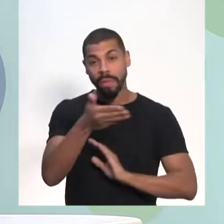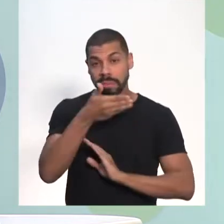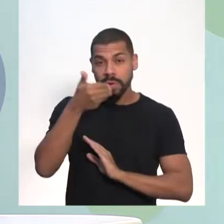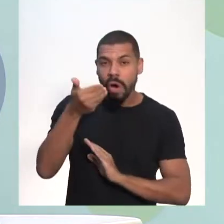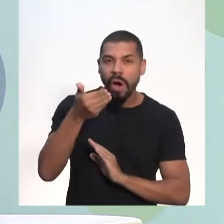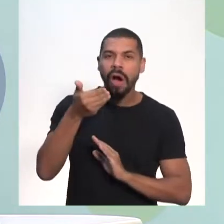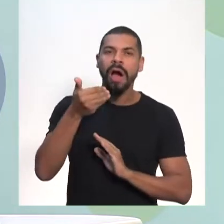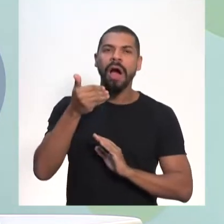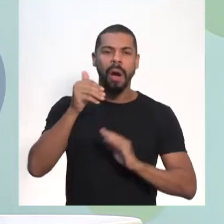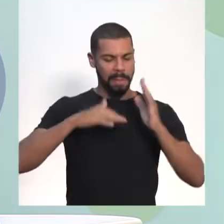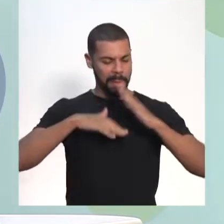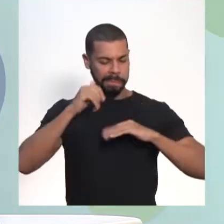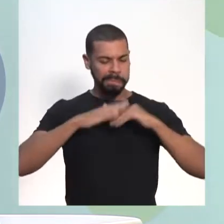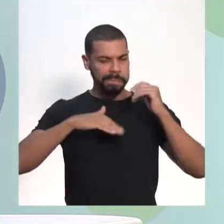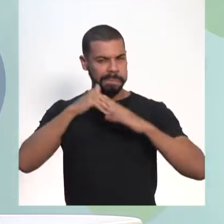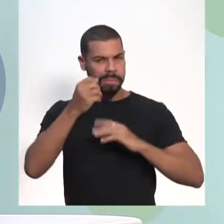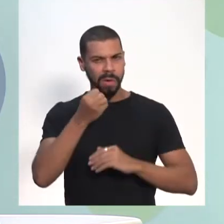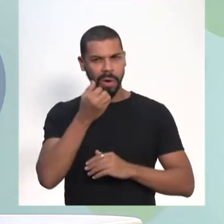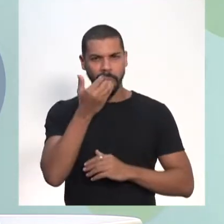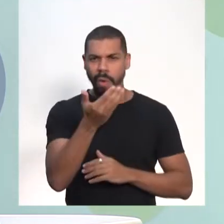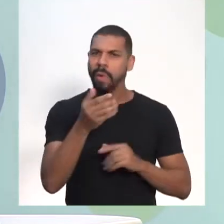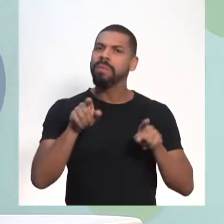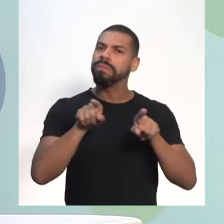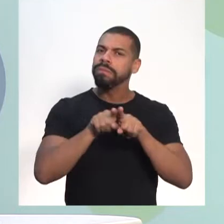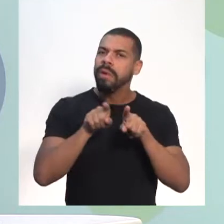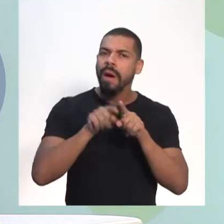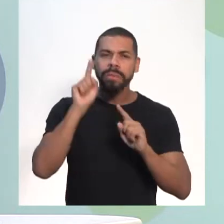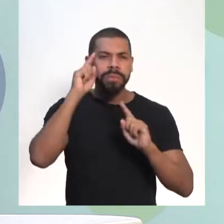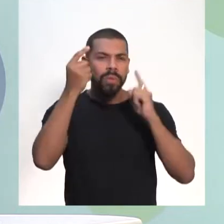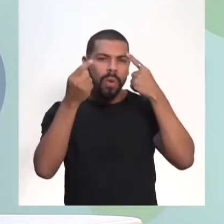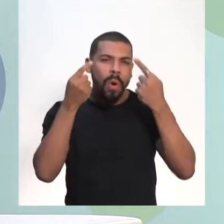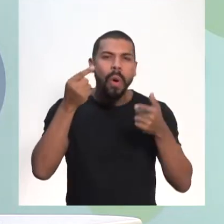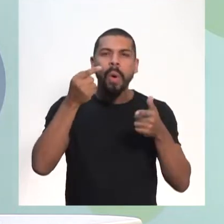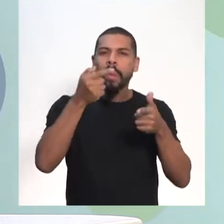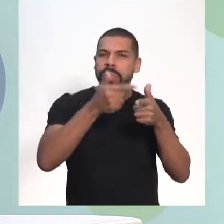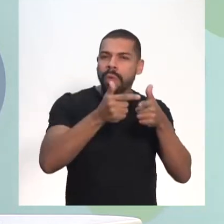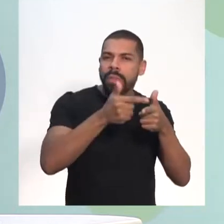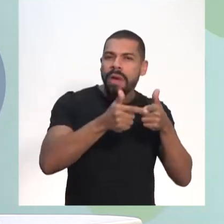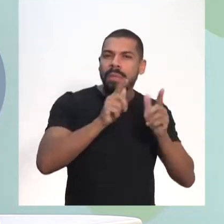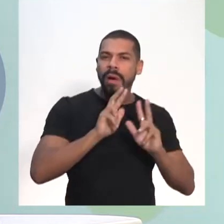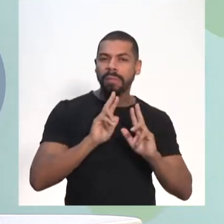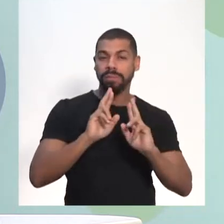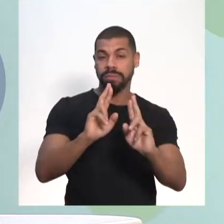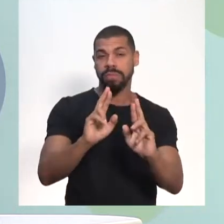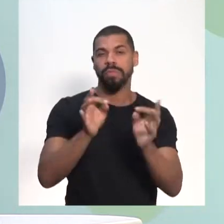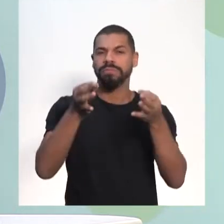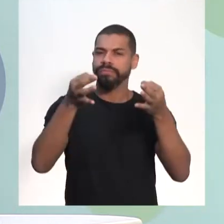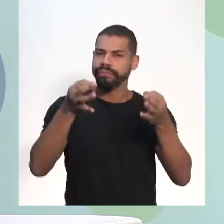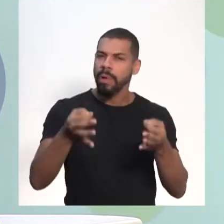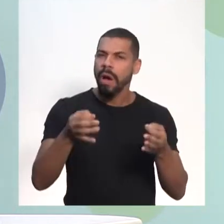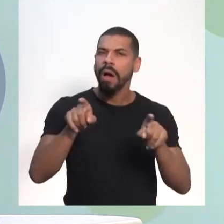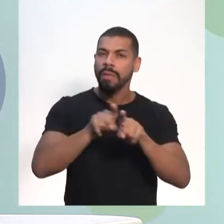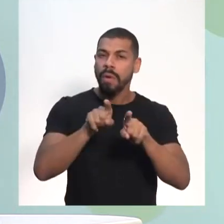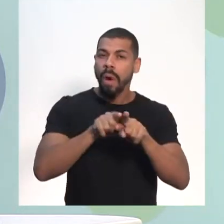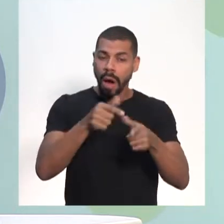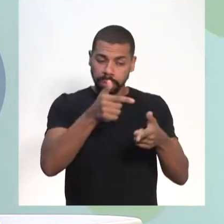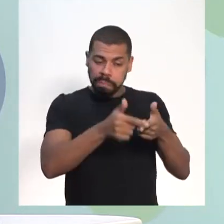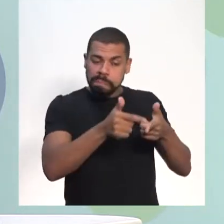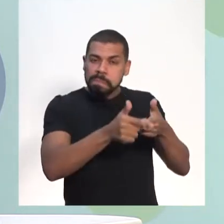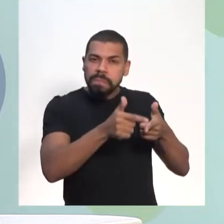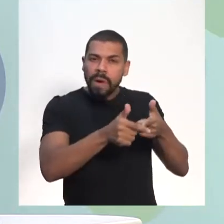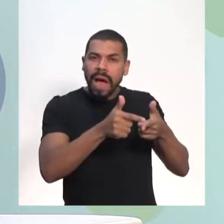em boas práticas, possa resultar em bons questionamentos também, para que todos nós possamos enfrentar esse período